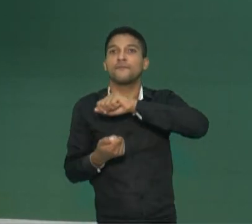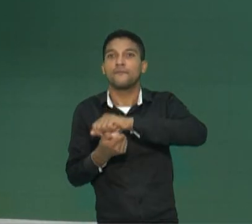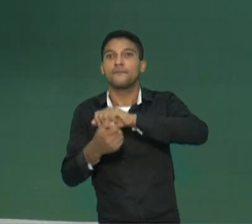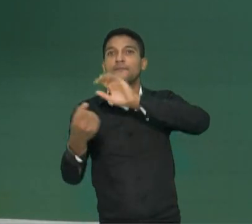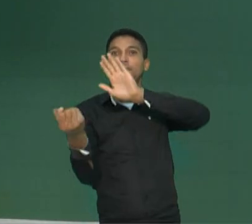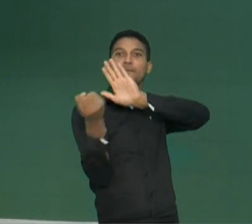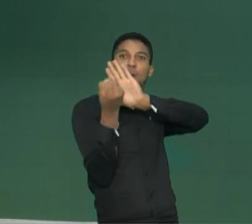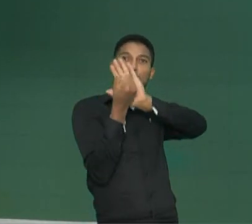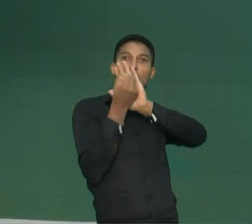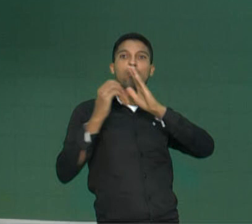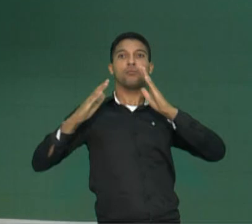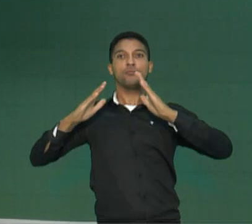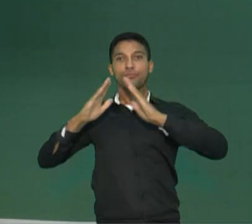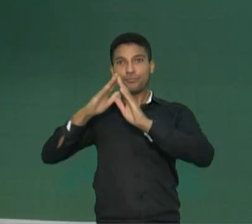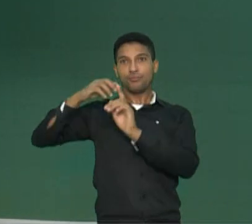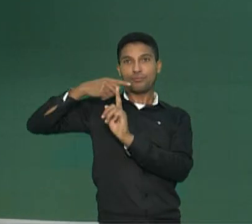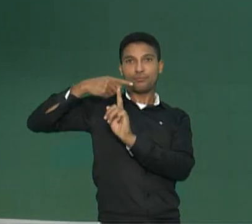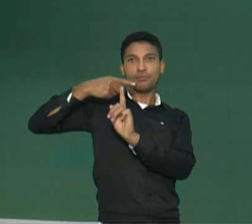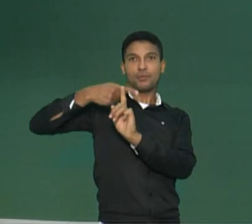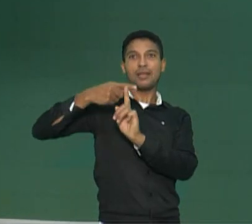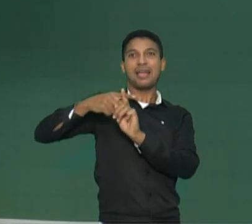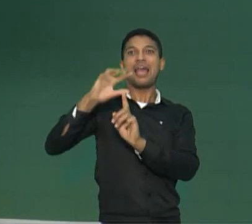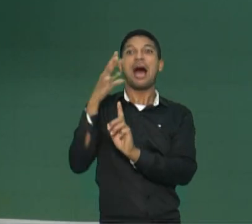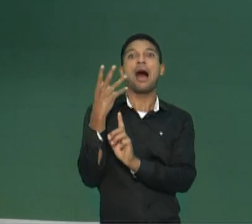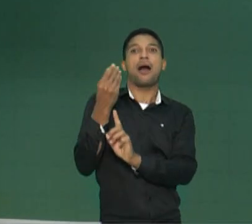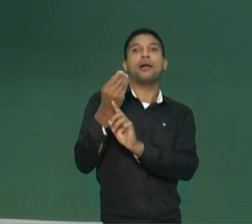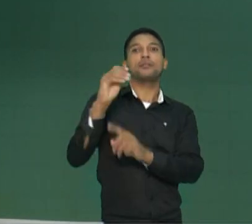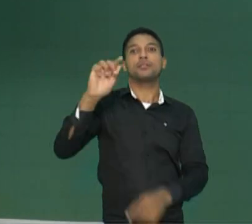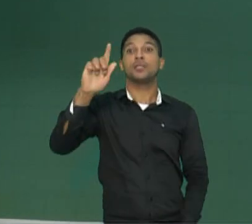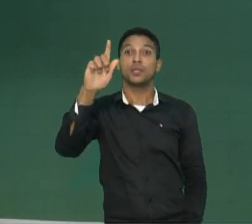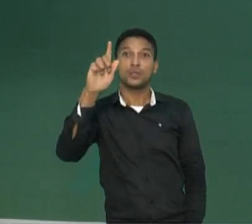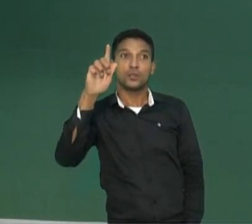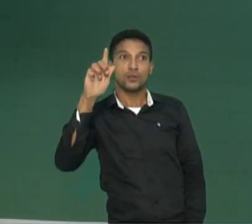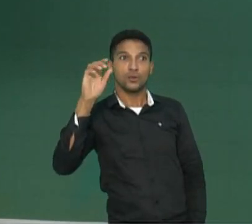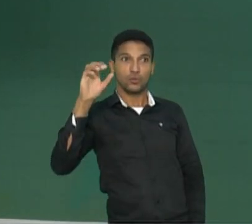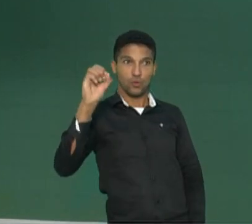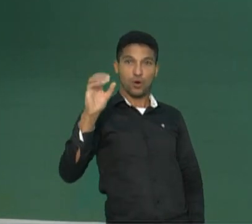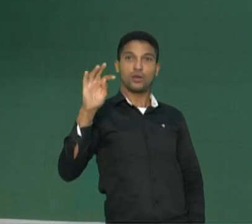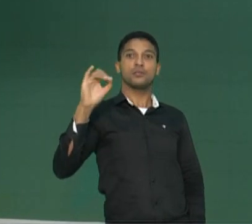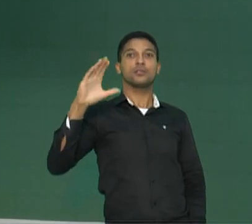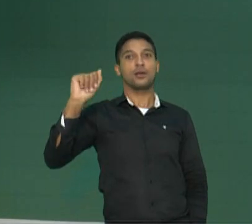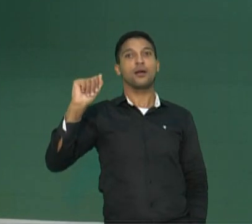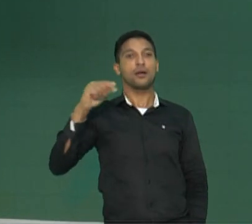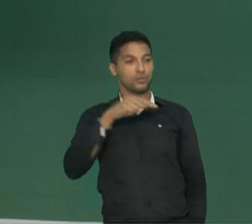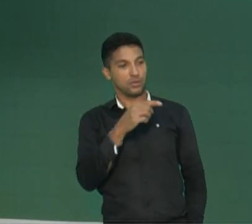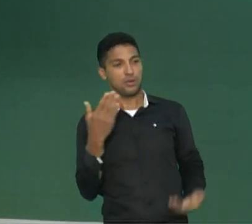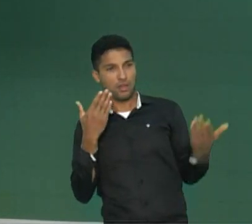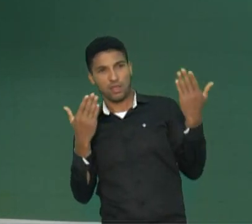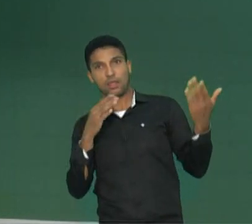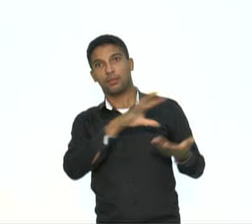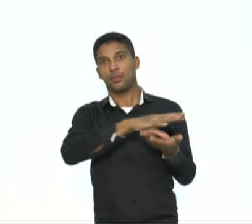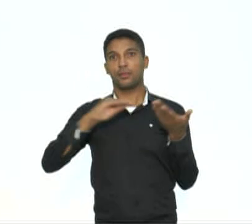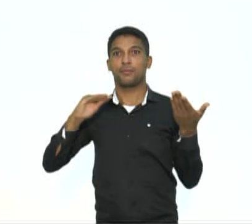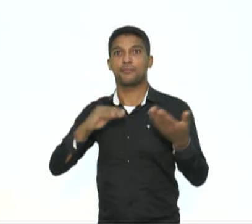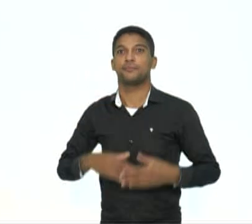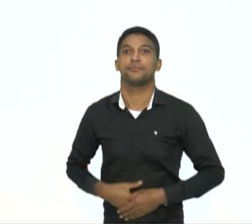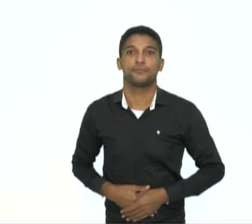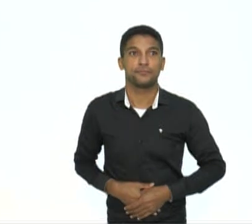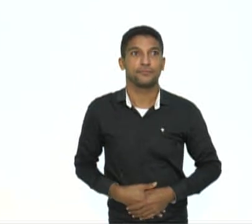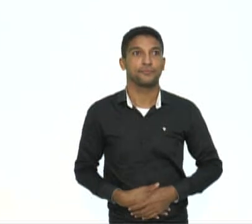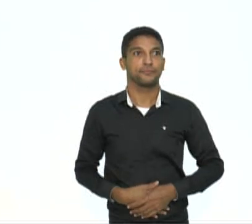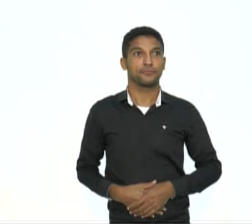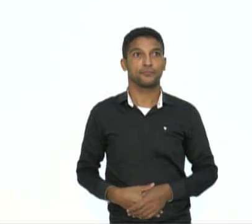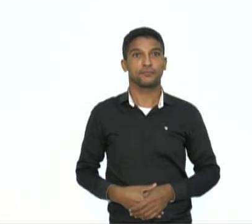feia. Normalmente, a arte gótica é uma arte, né, belíssima e muito trabalhada, né? Então, vamos prosseguir. Com o avanço da